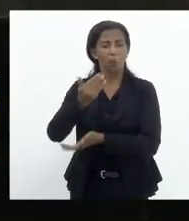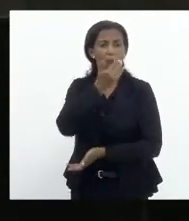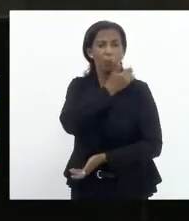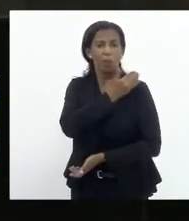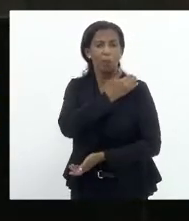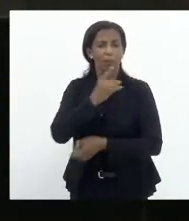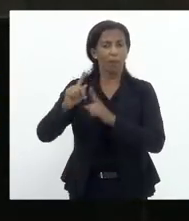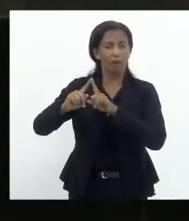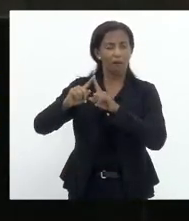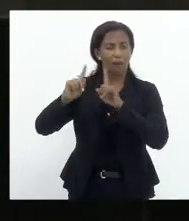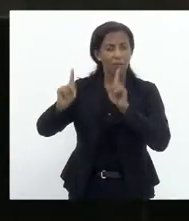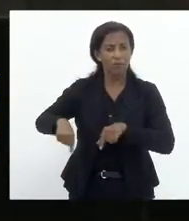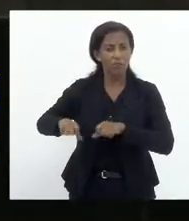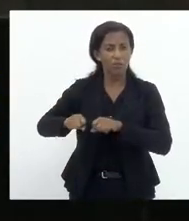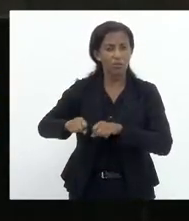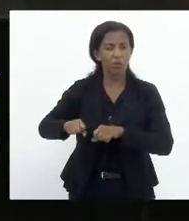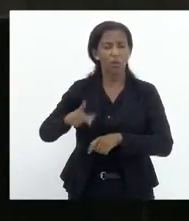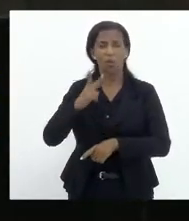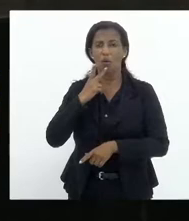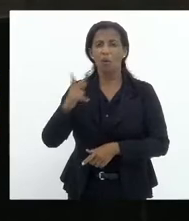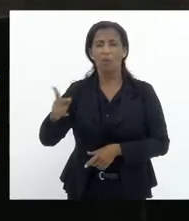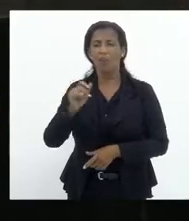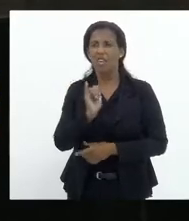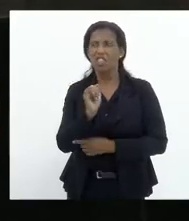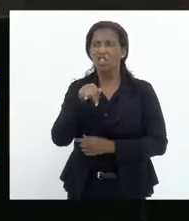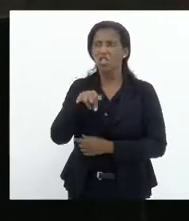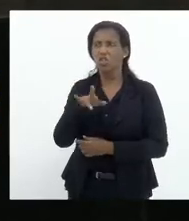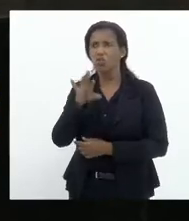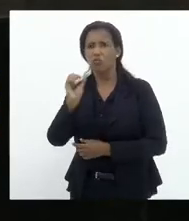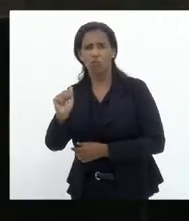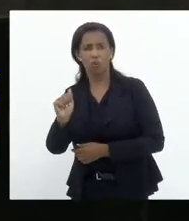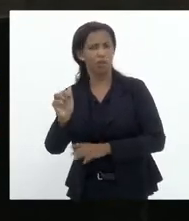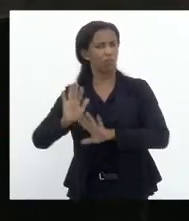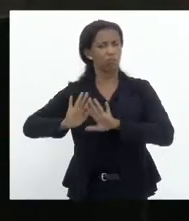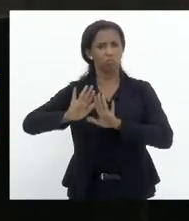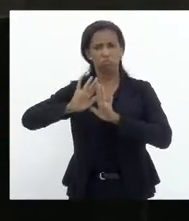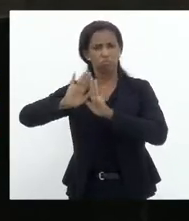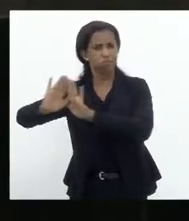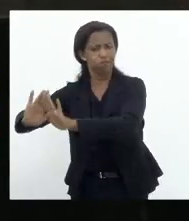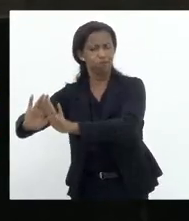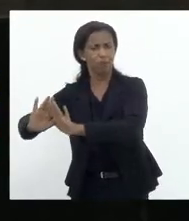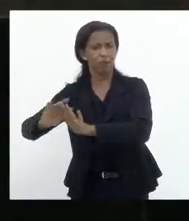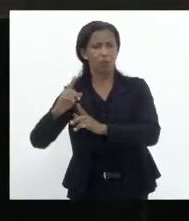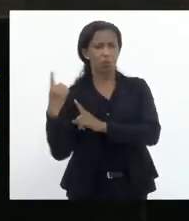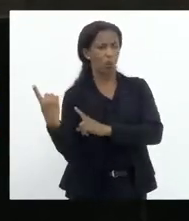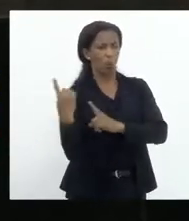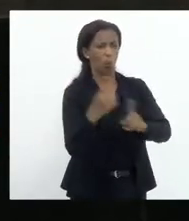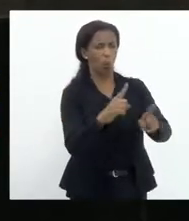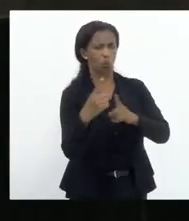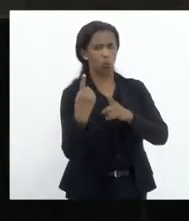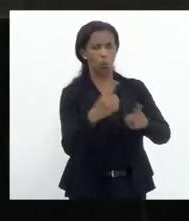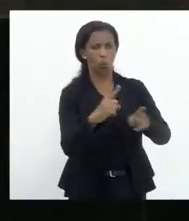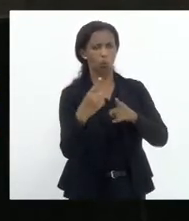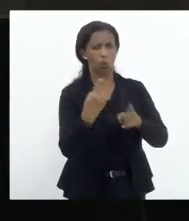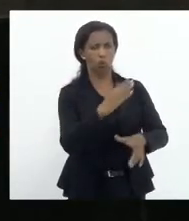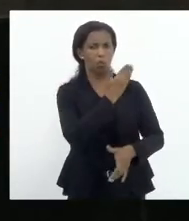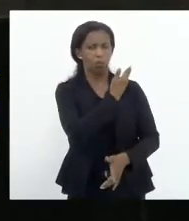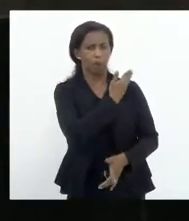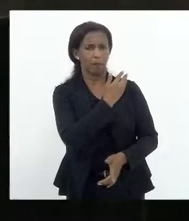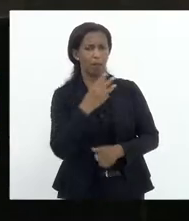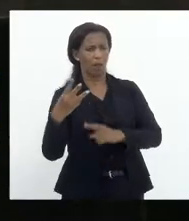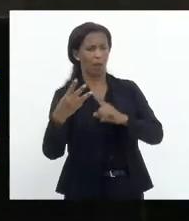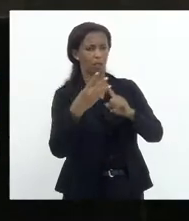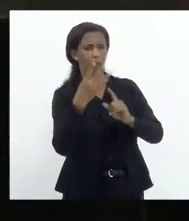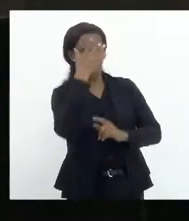não é sobre injuria racial não é sobre uma referência jocosa e preconceituosa uma